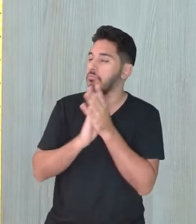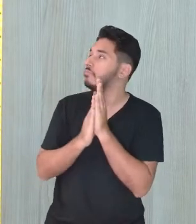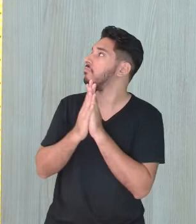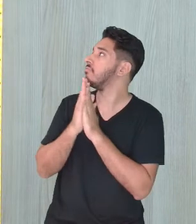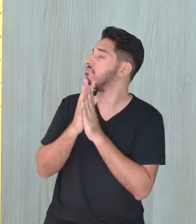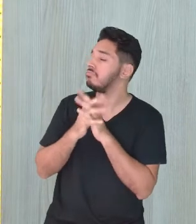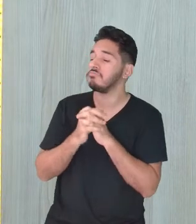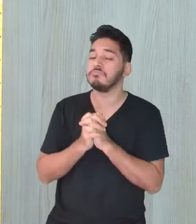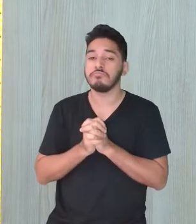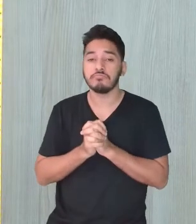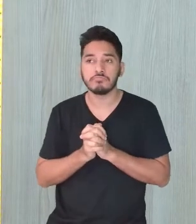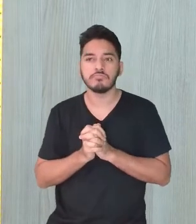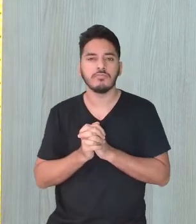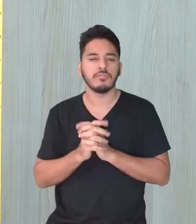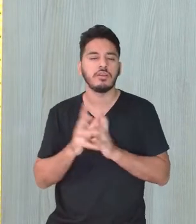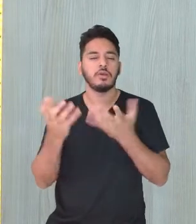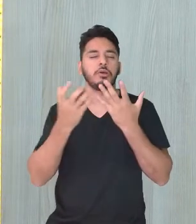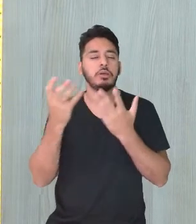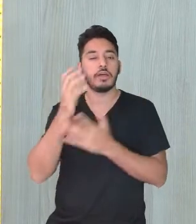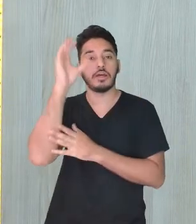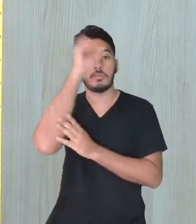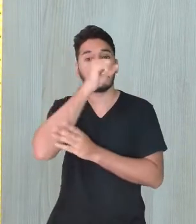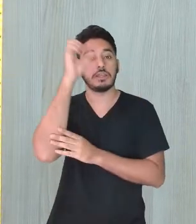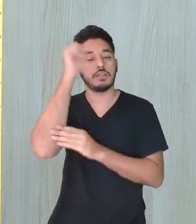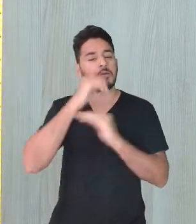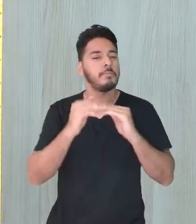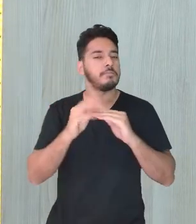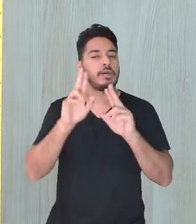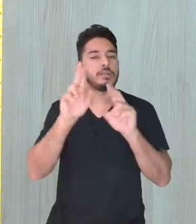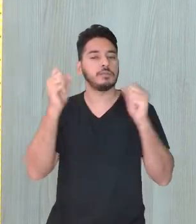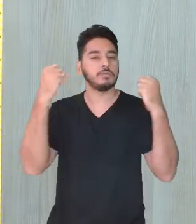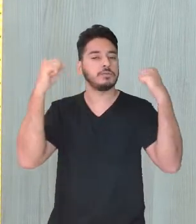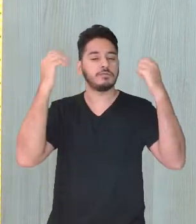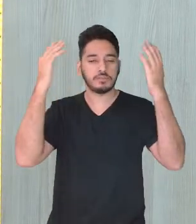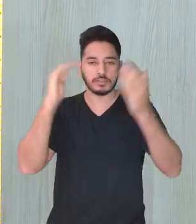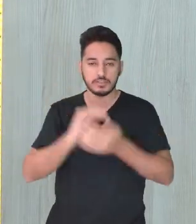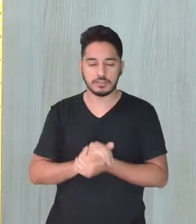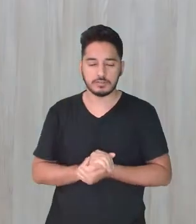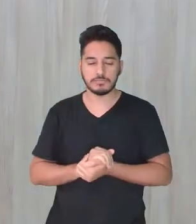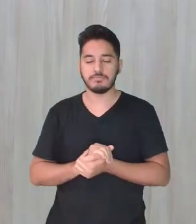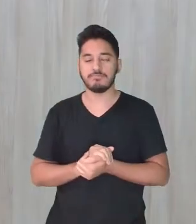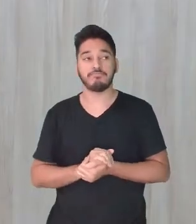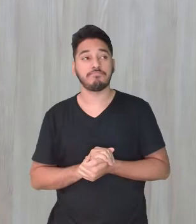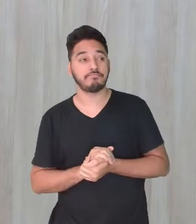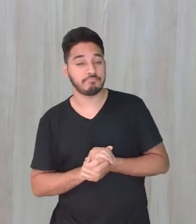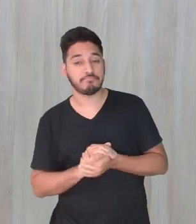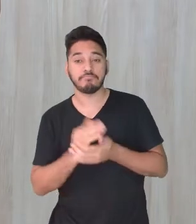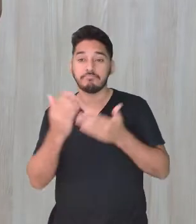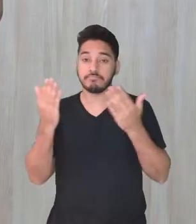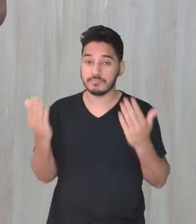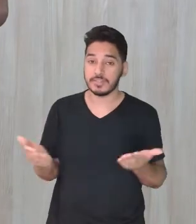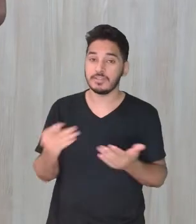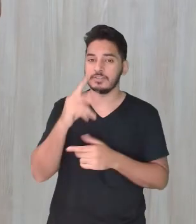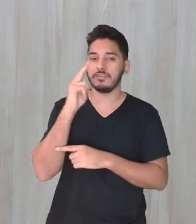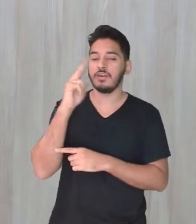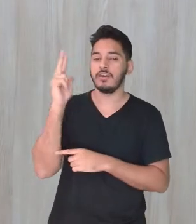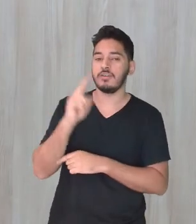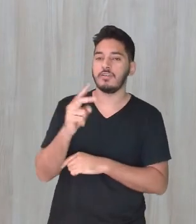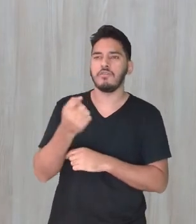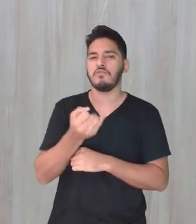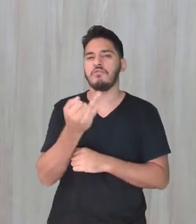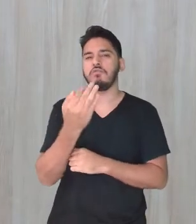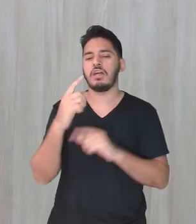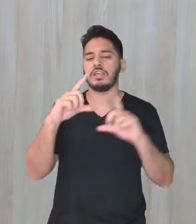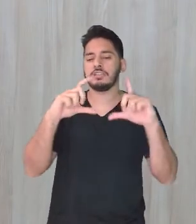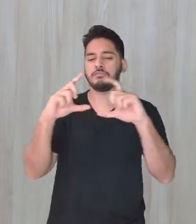Vamos lá, vamos ver que eu tô doida para aprender mais aqui sobre Educação Física. Vamos lá, professor. É isso, minha gente. Vocês vão ver uma surra de